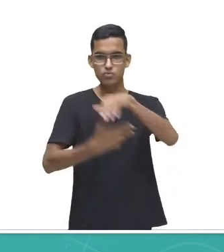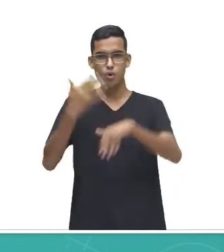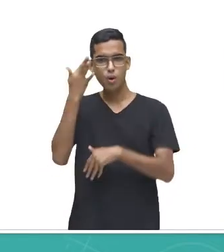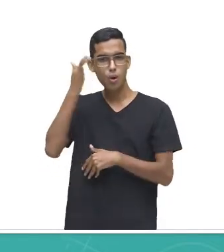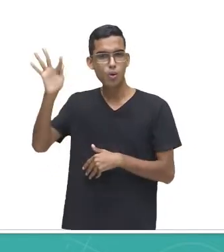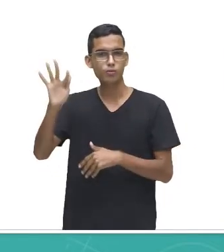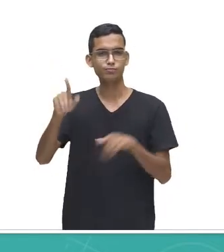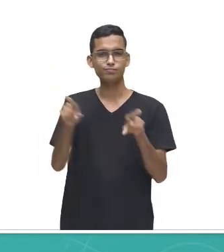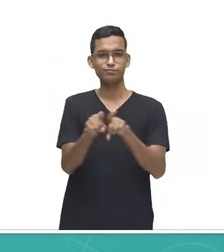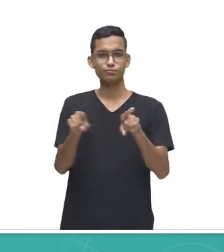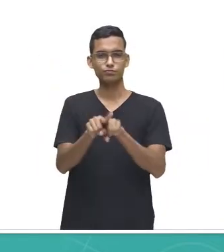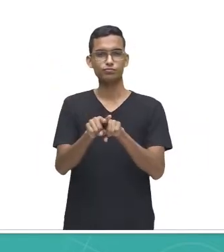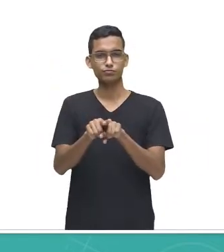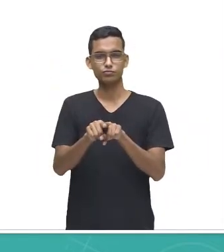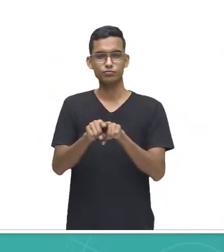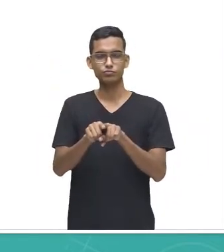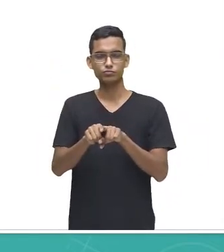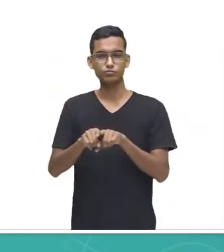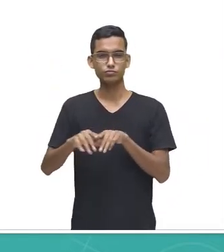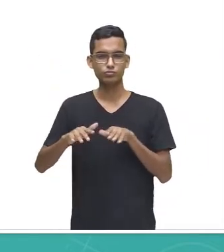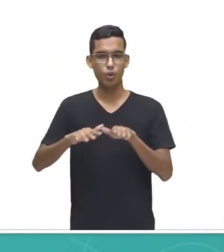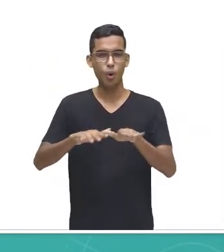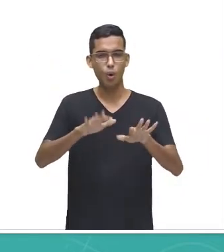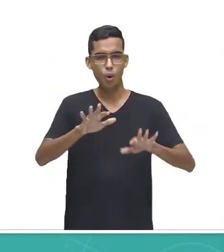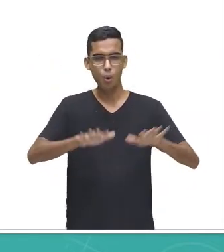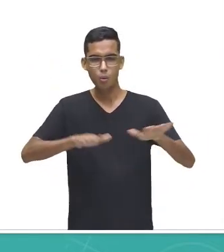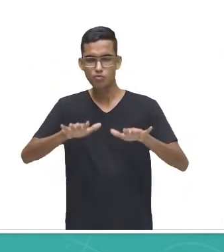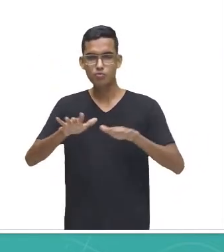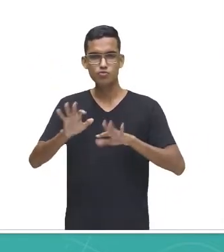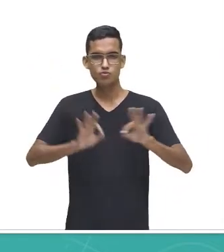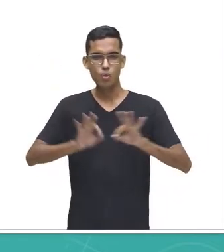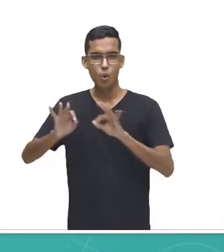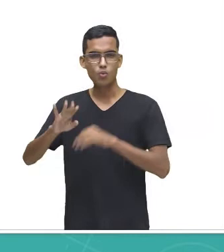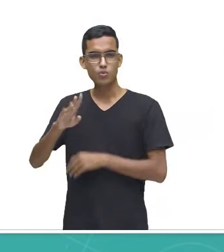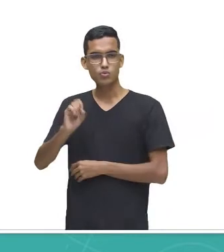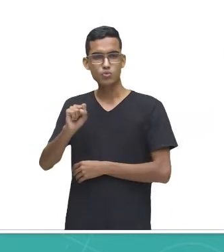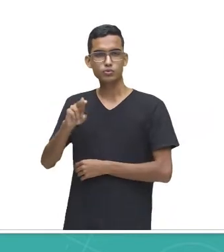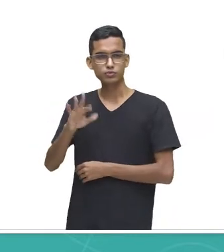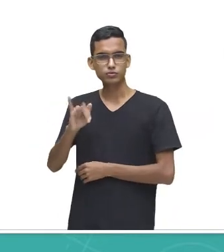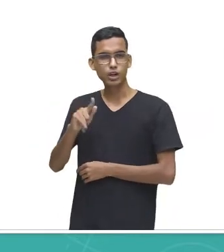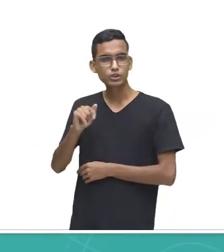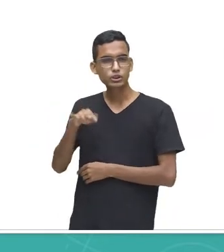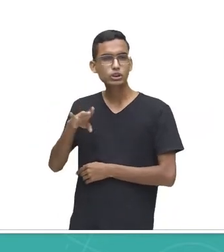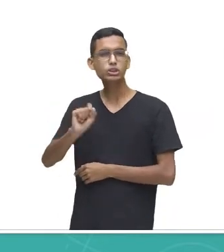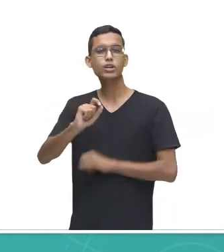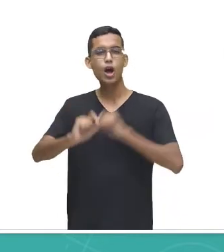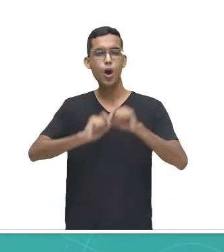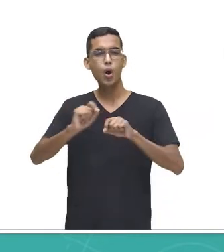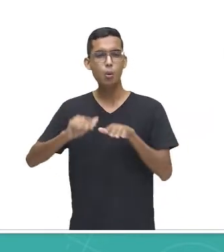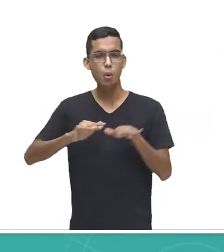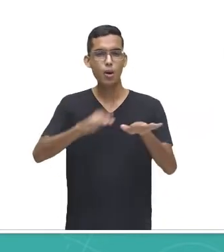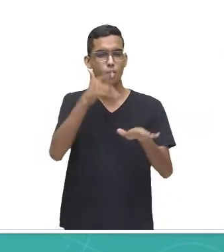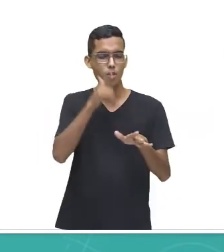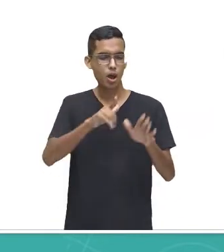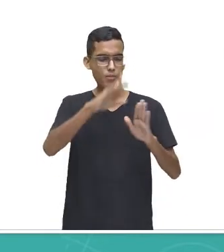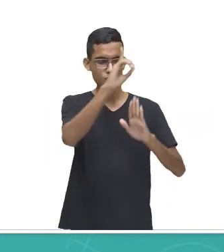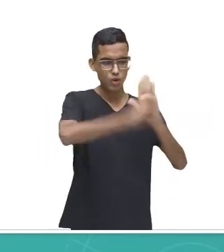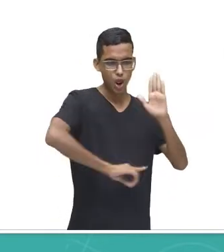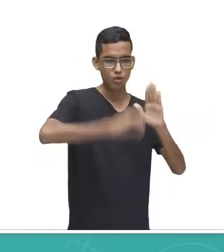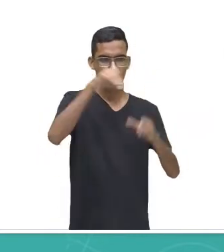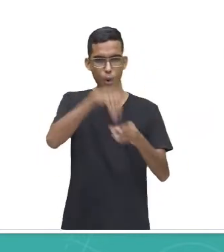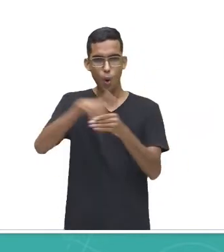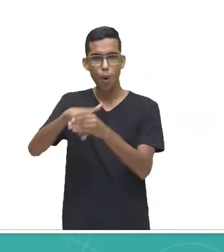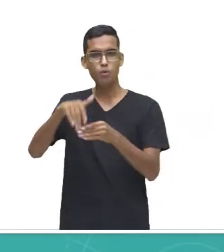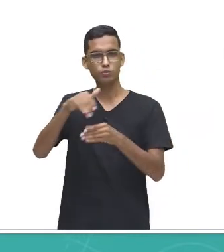das sufragistas, o movimento de mulheres pelo direito de voto na Inglaterra no século XIX, né? Para pensar, a mulher